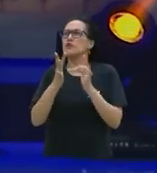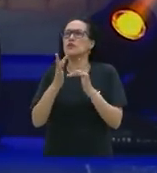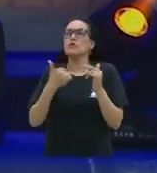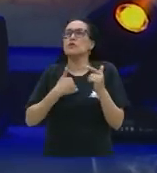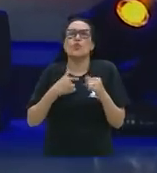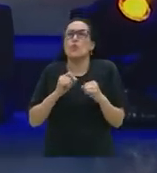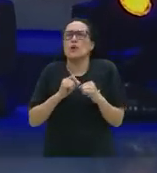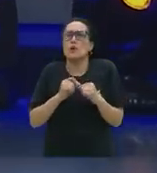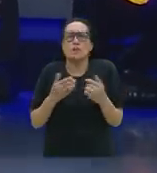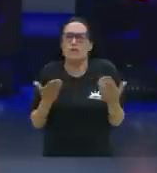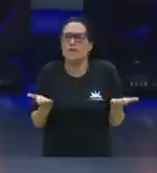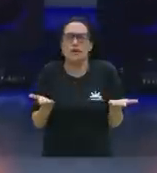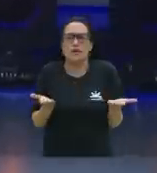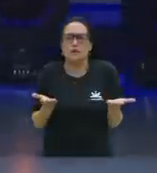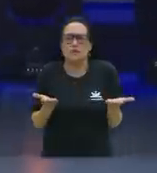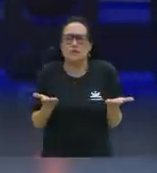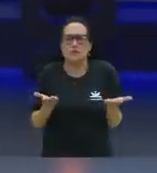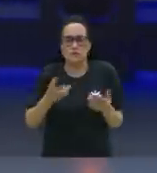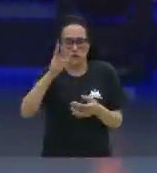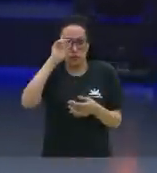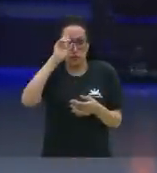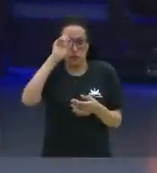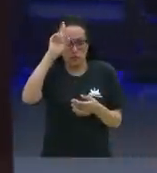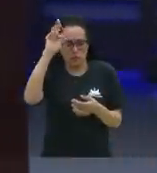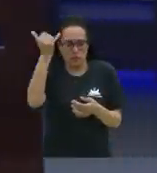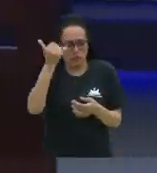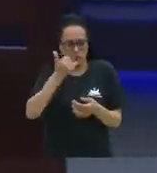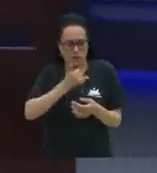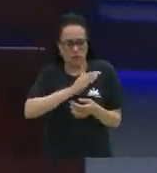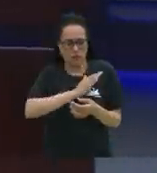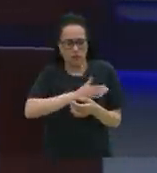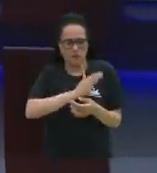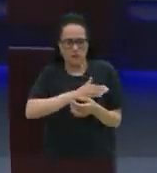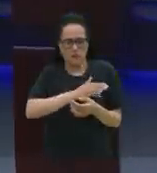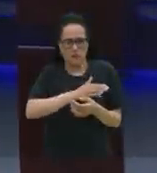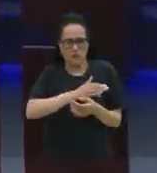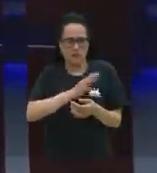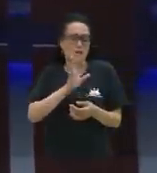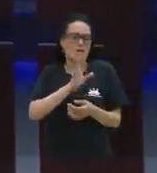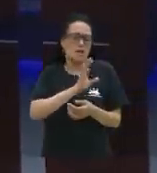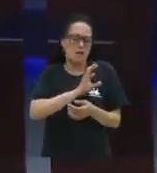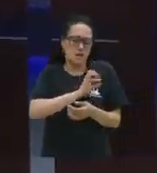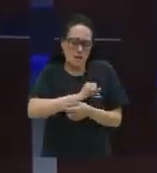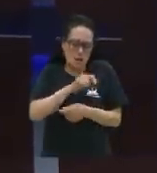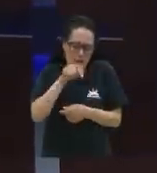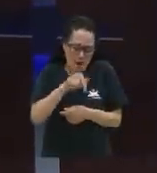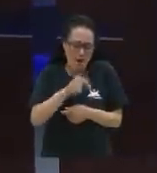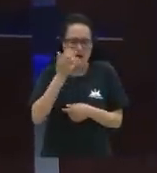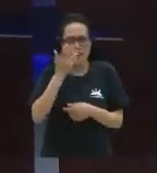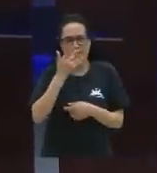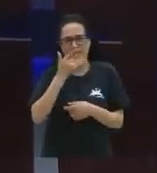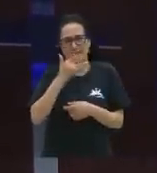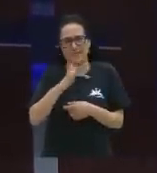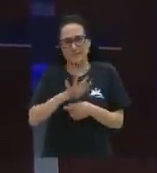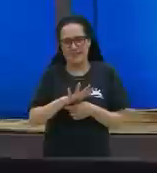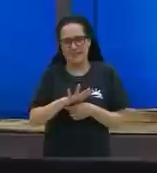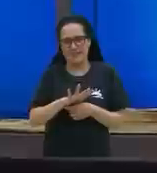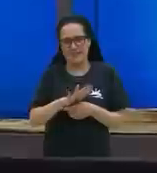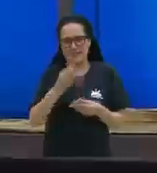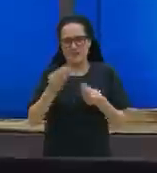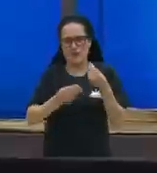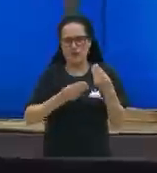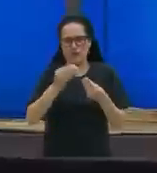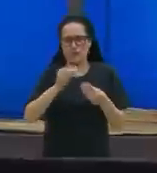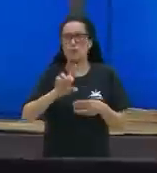faço? Aí o Senhor falou: meu coração, ama essa criança como meu Pai do céu a